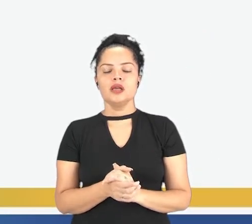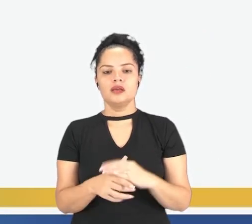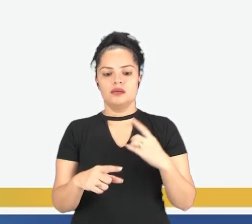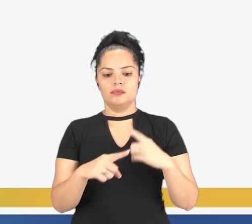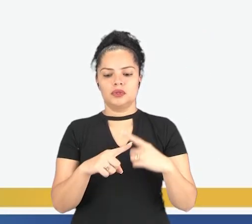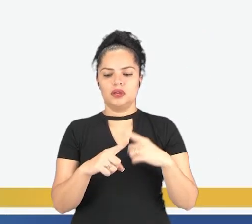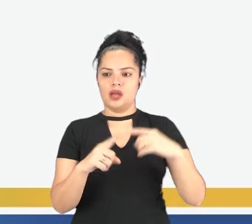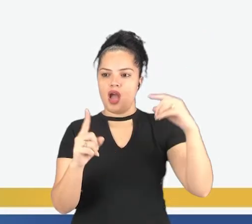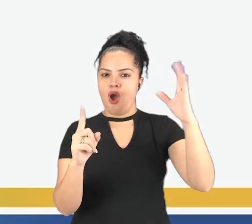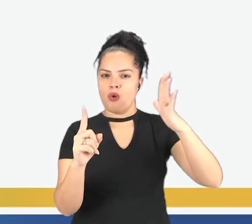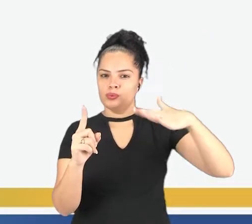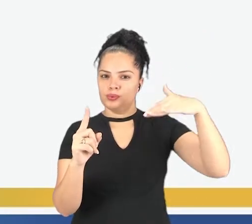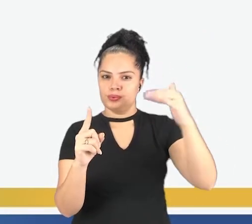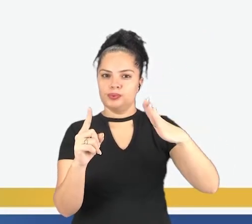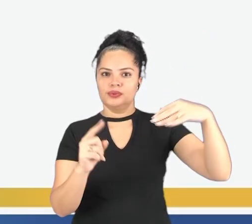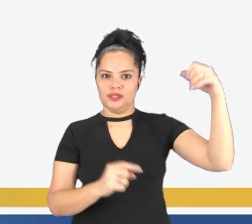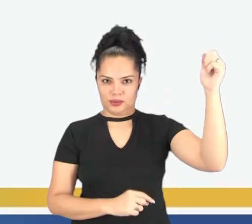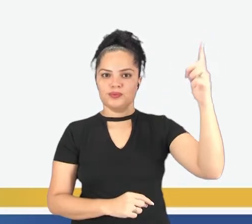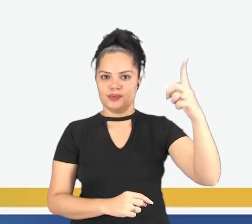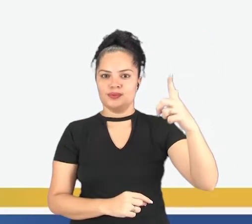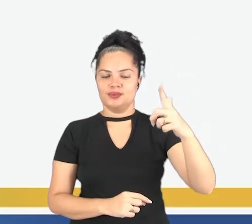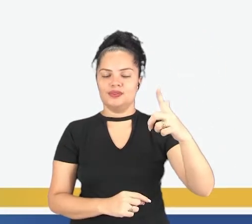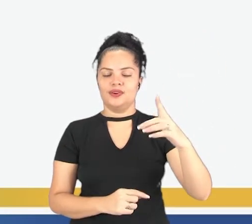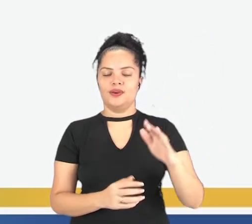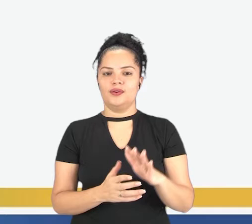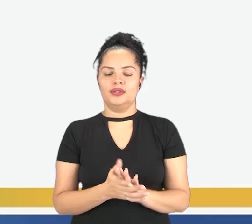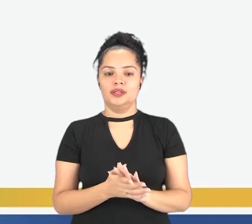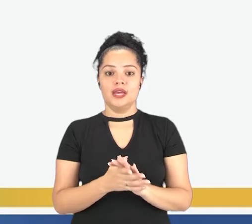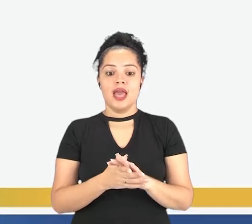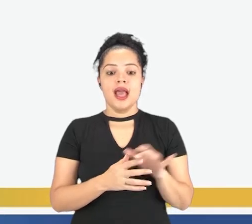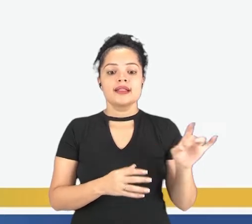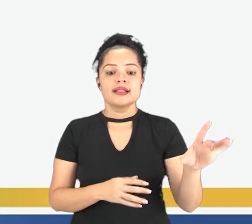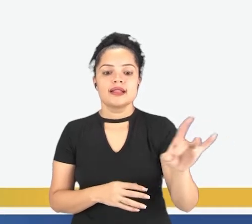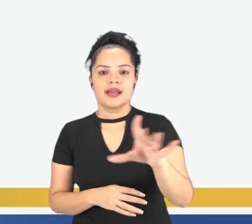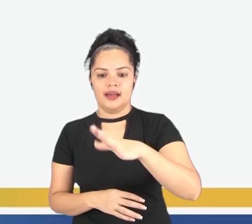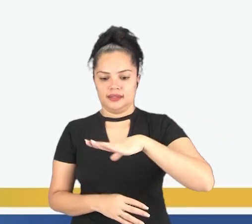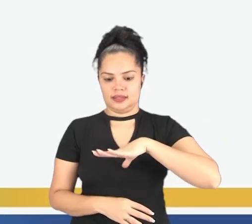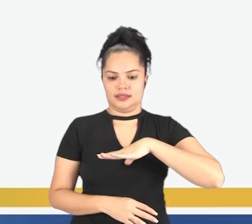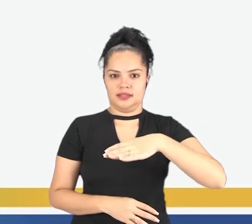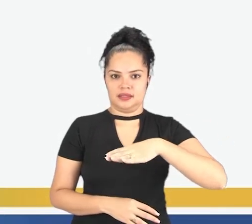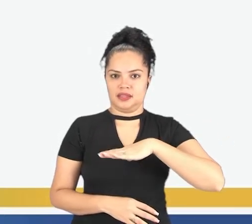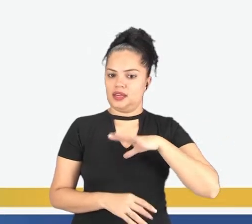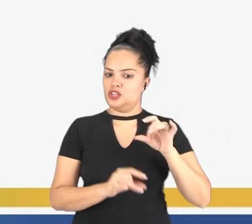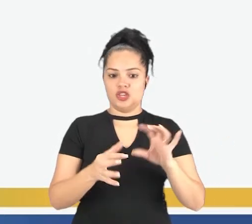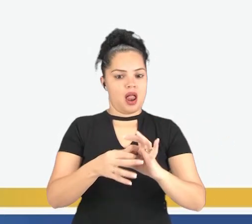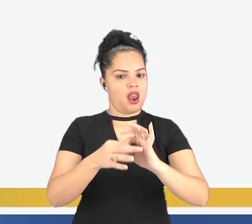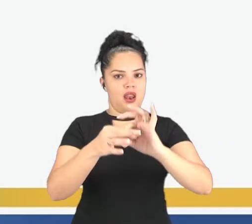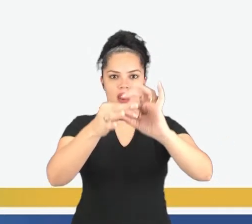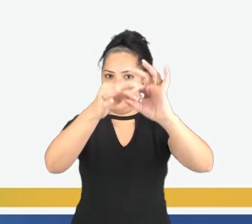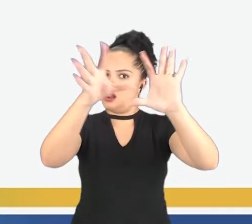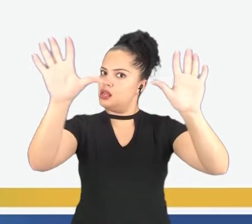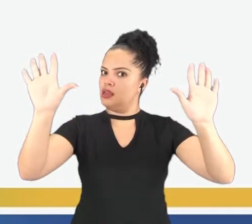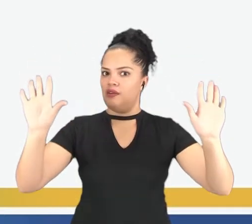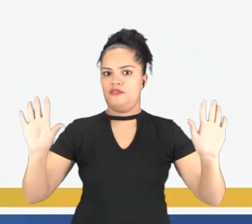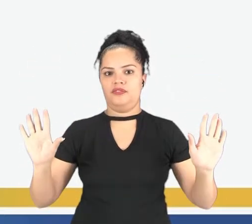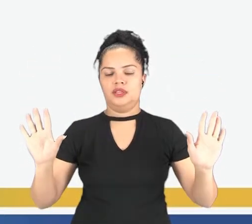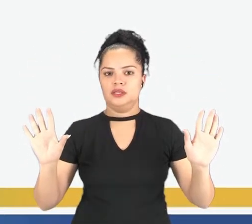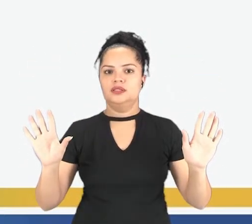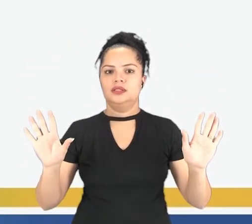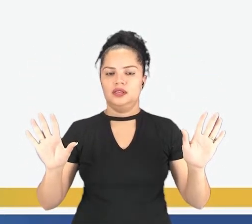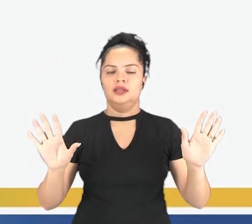tá? Cada uma das cidades, estados, tinha uma forma específica de exercer o governo maia. Porém, todas tinham uma